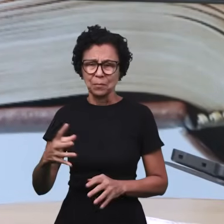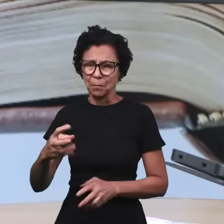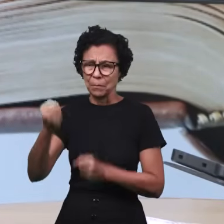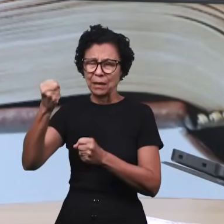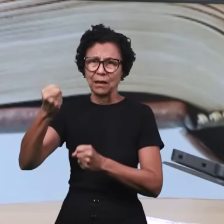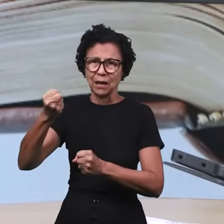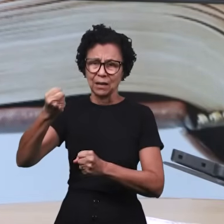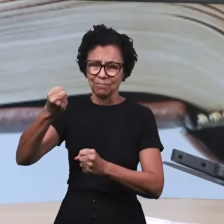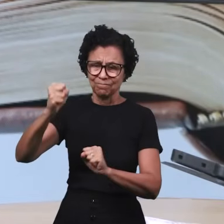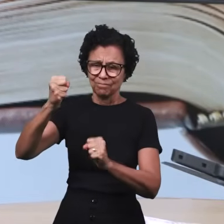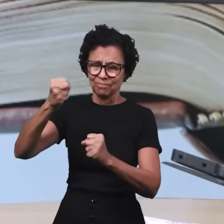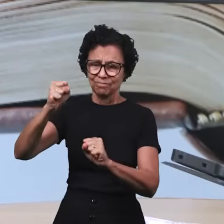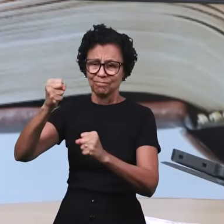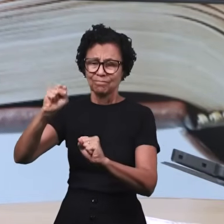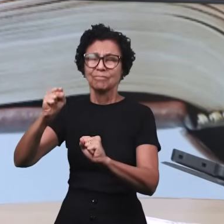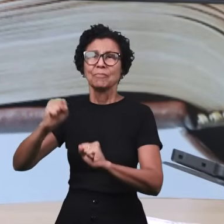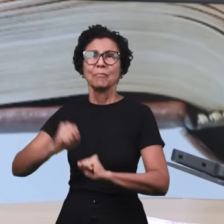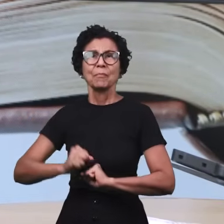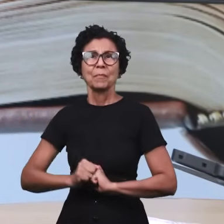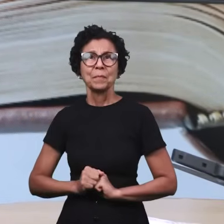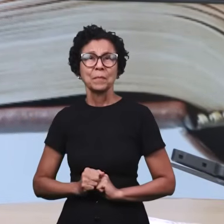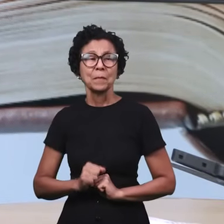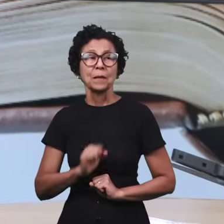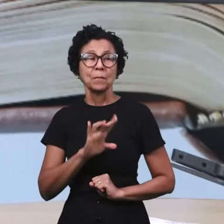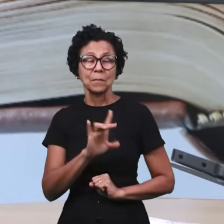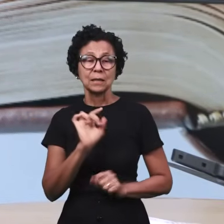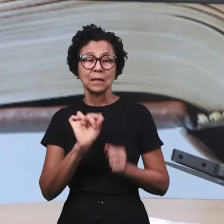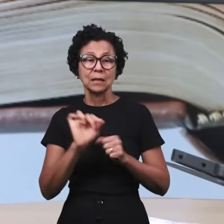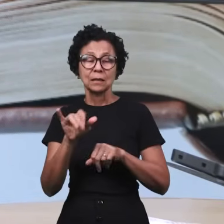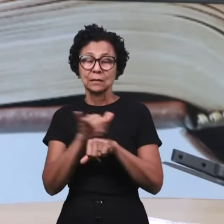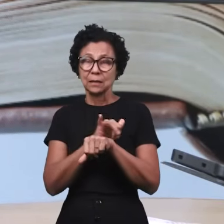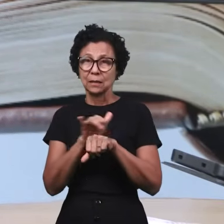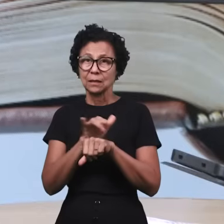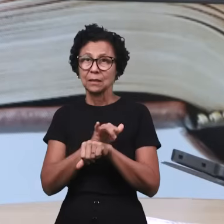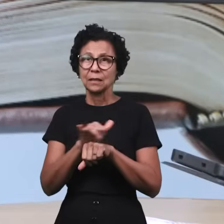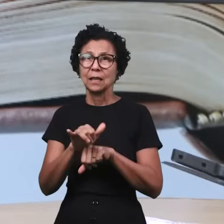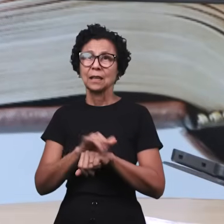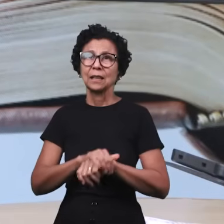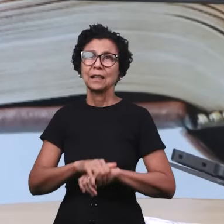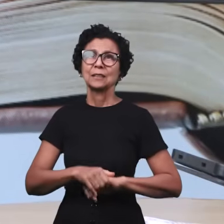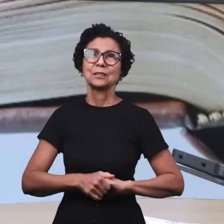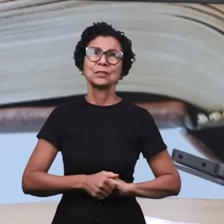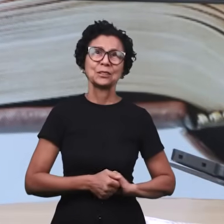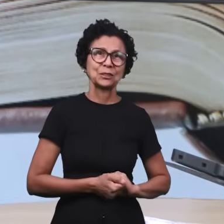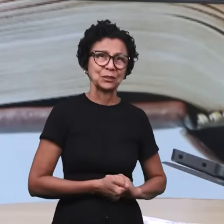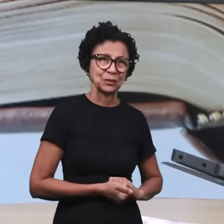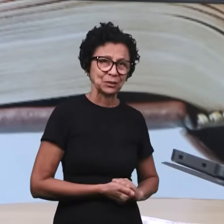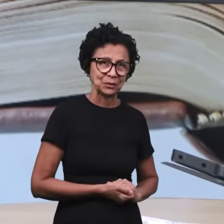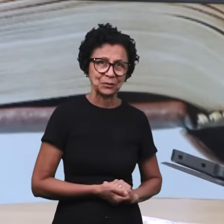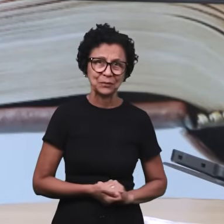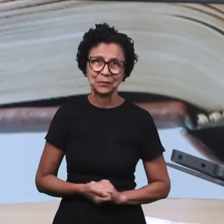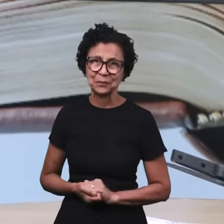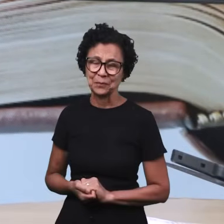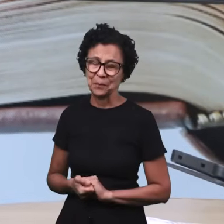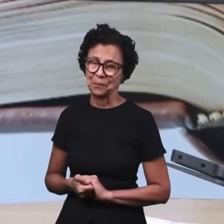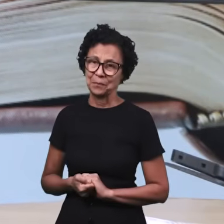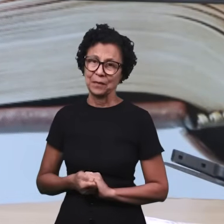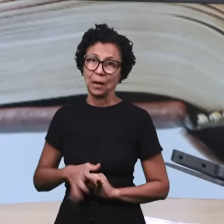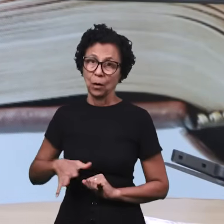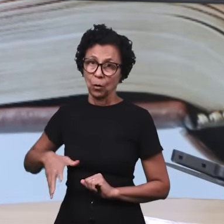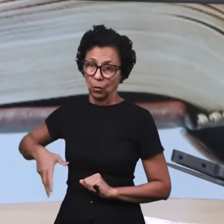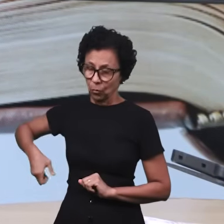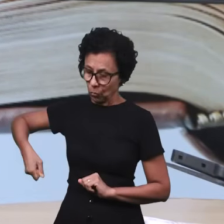vassoura, né? Mas sabe o que ela fazia? Ela pegava um pano e há um corrimão que desce toda a rampa